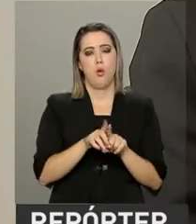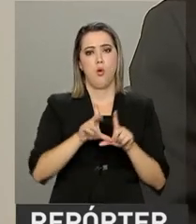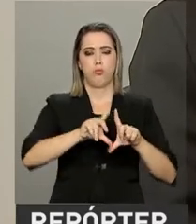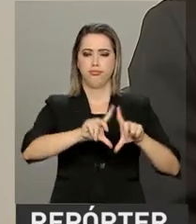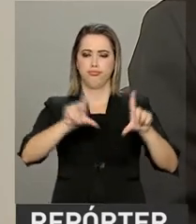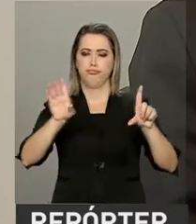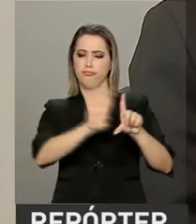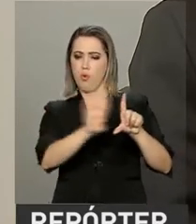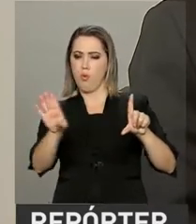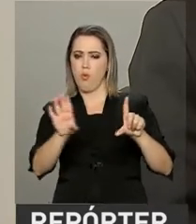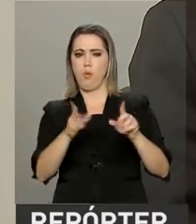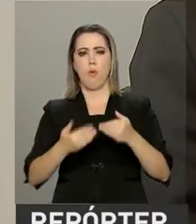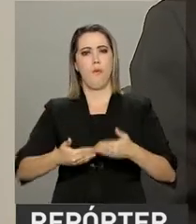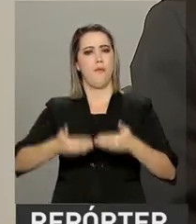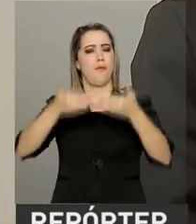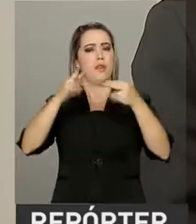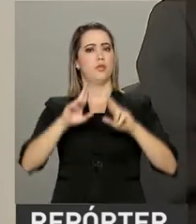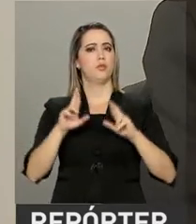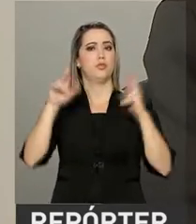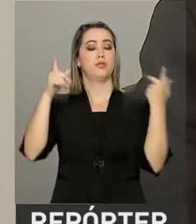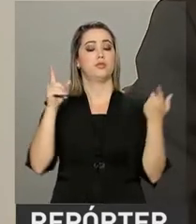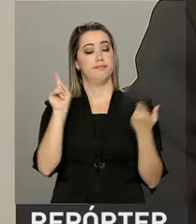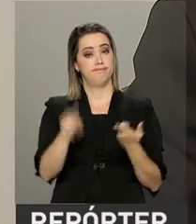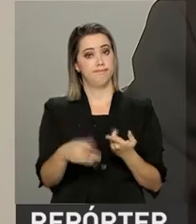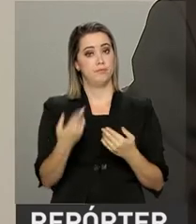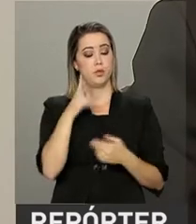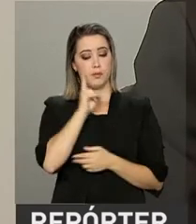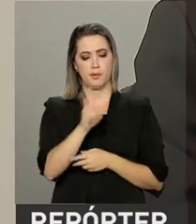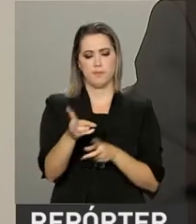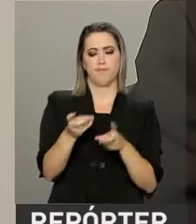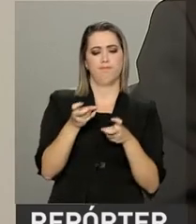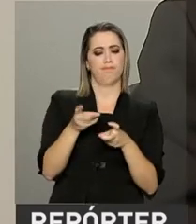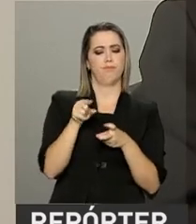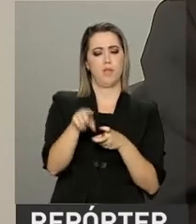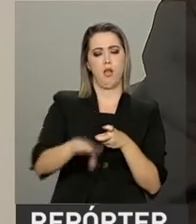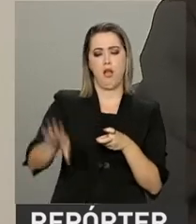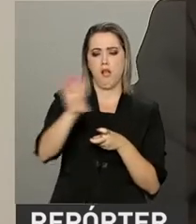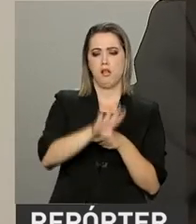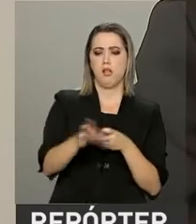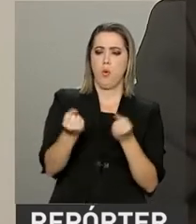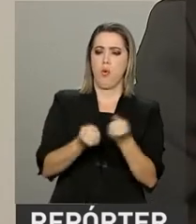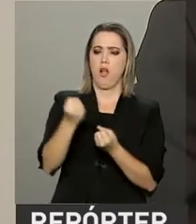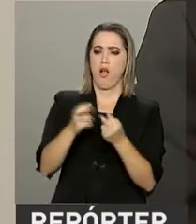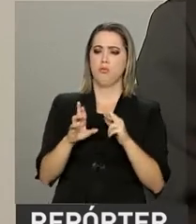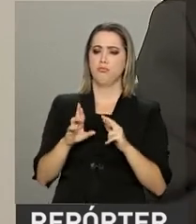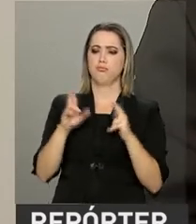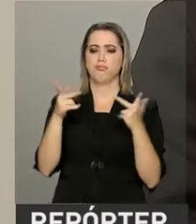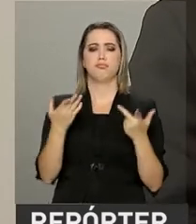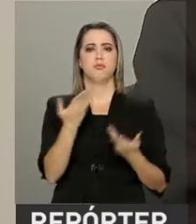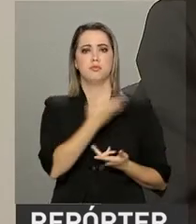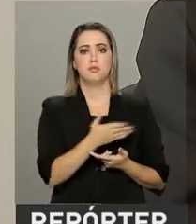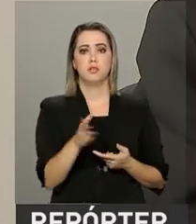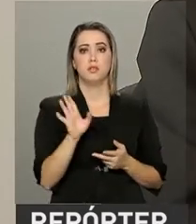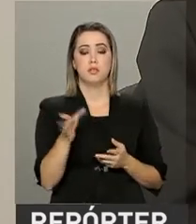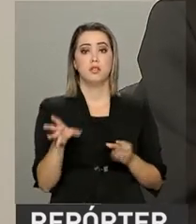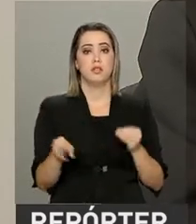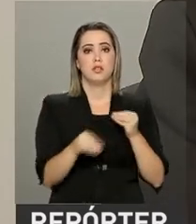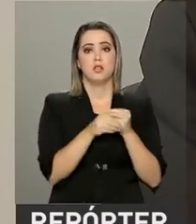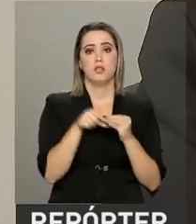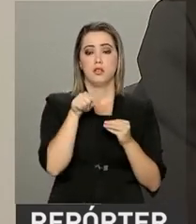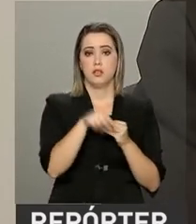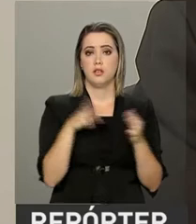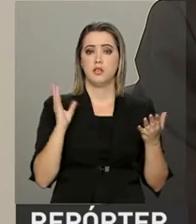diferente no vidro então estas características elas são integradas no processo que agora já está